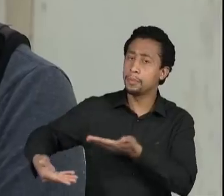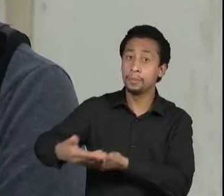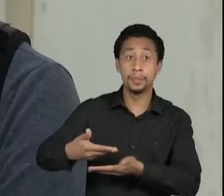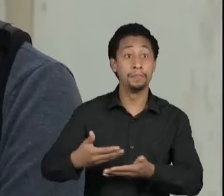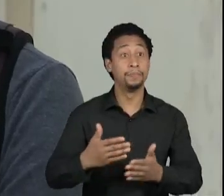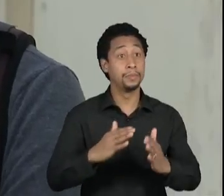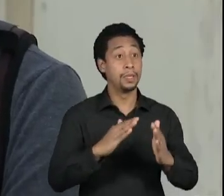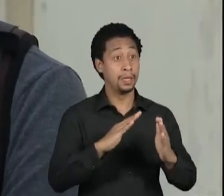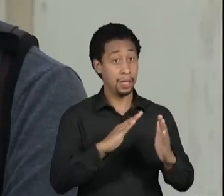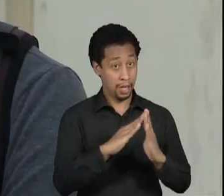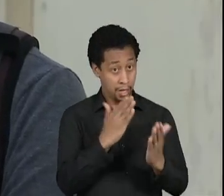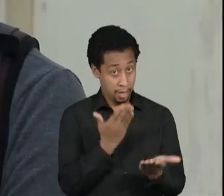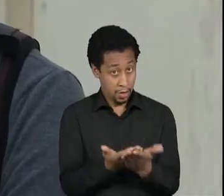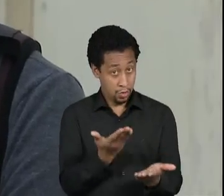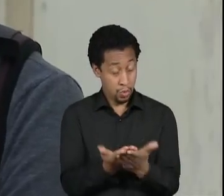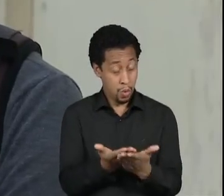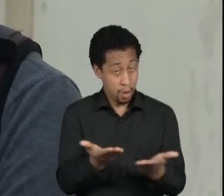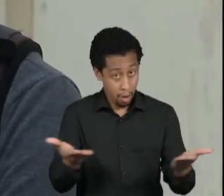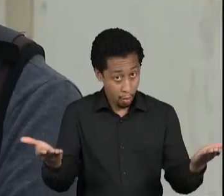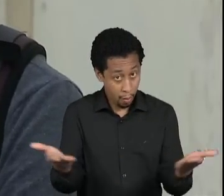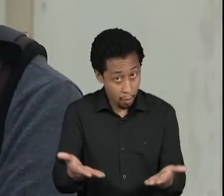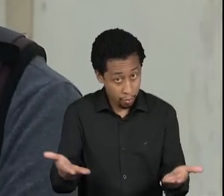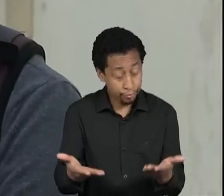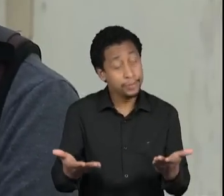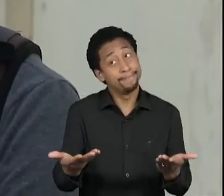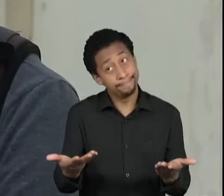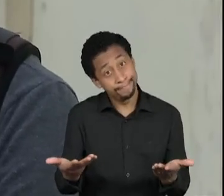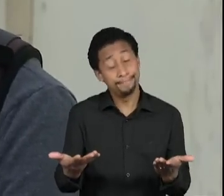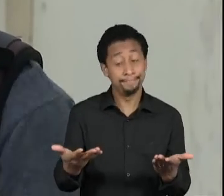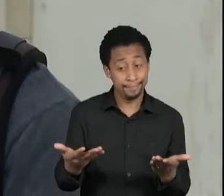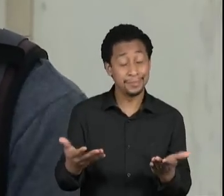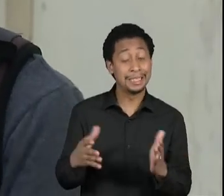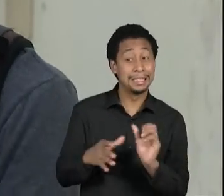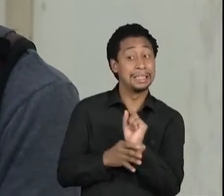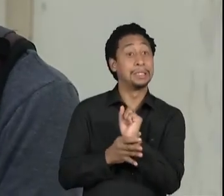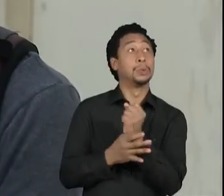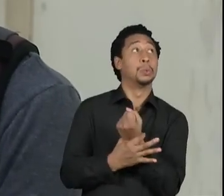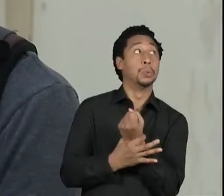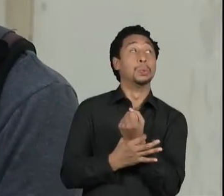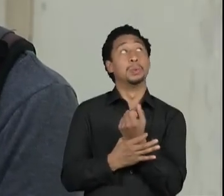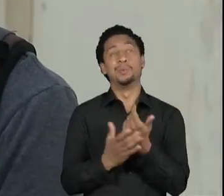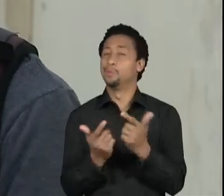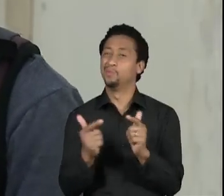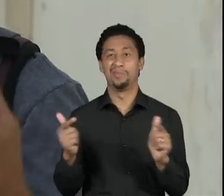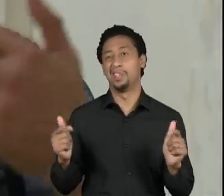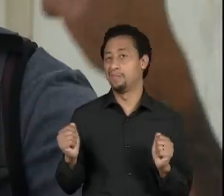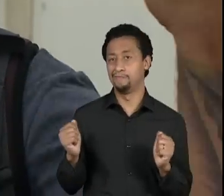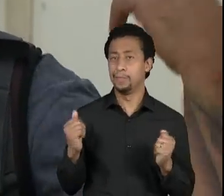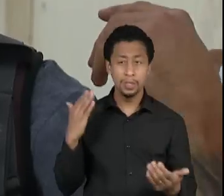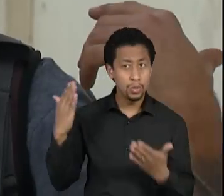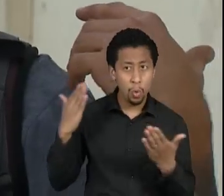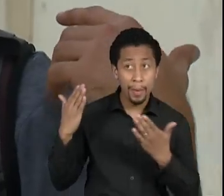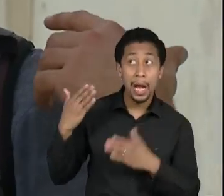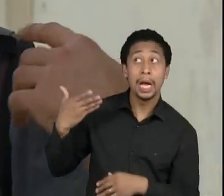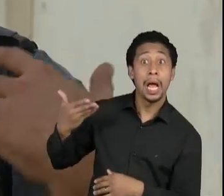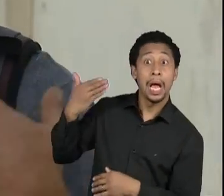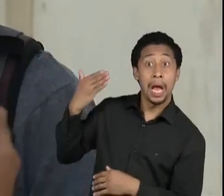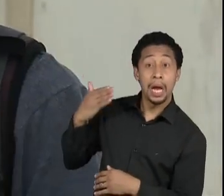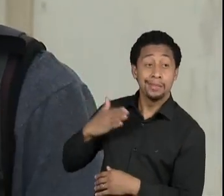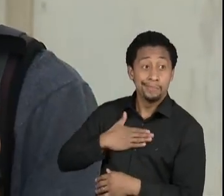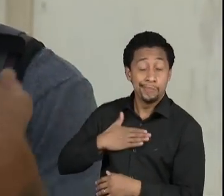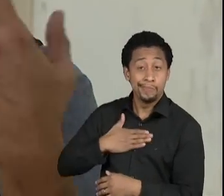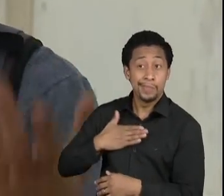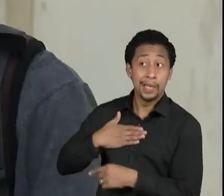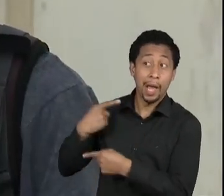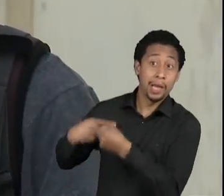hoje vamos dizer assim, não é um lugar tão seguro quanto era na minha época, né? Ou quanto já foi na época dos meus pais, né?